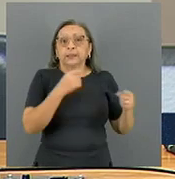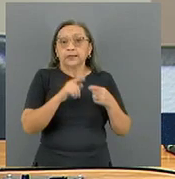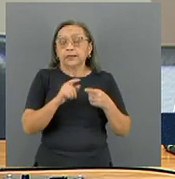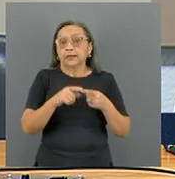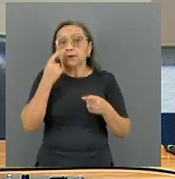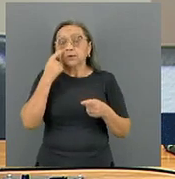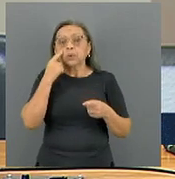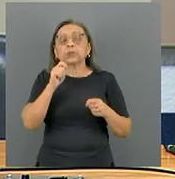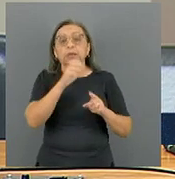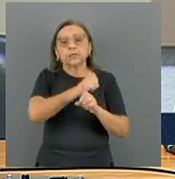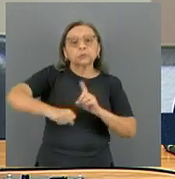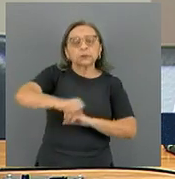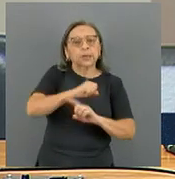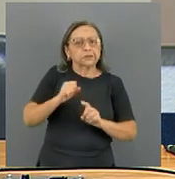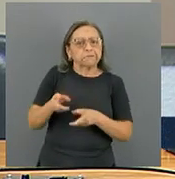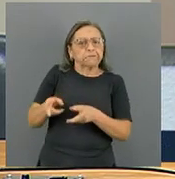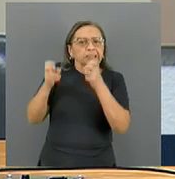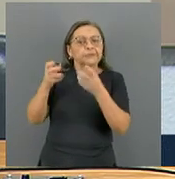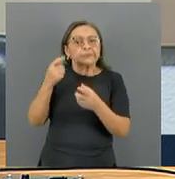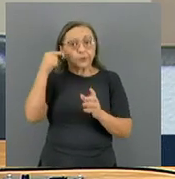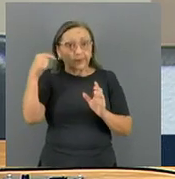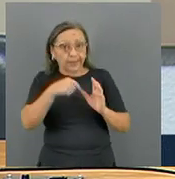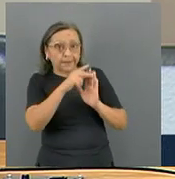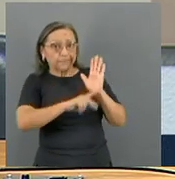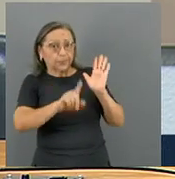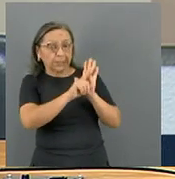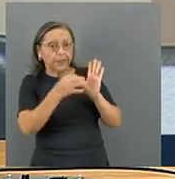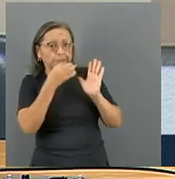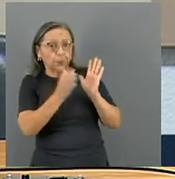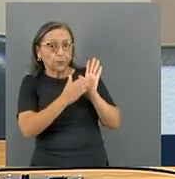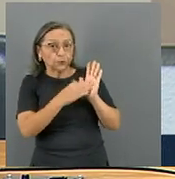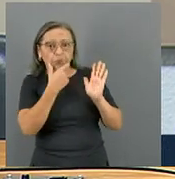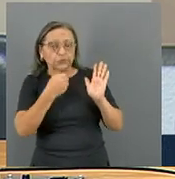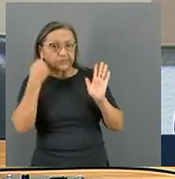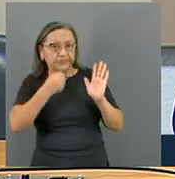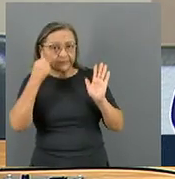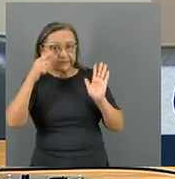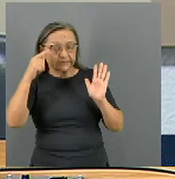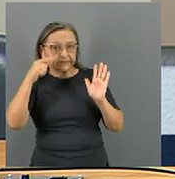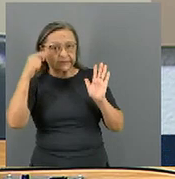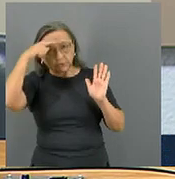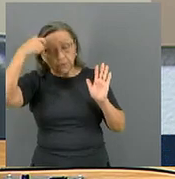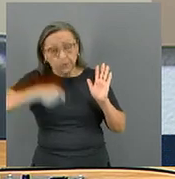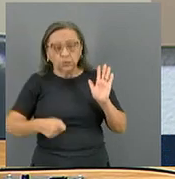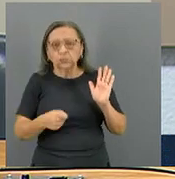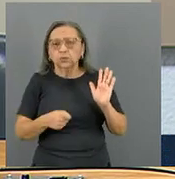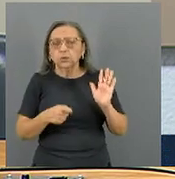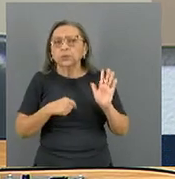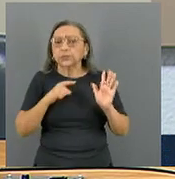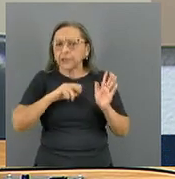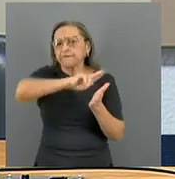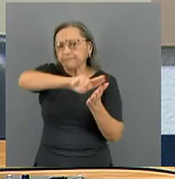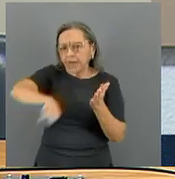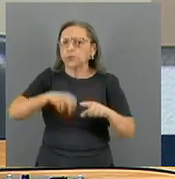percepção da sociedade, no projeto de lei proposto pelo senador Moro, na exposição de motivos, o